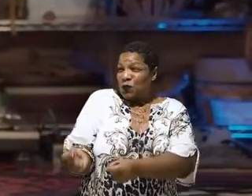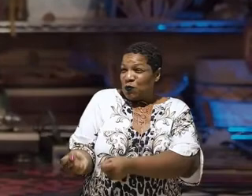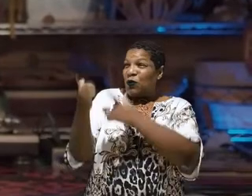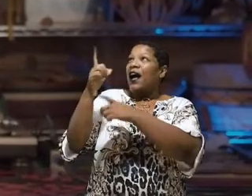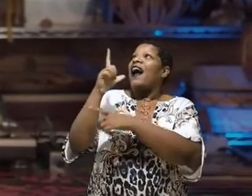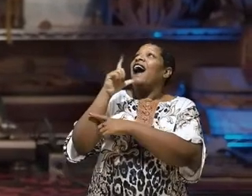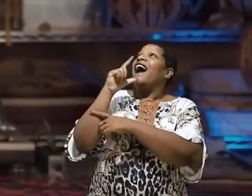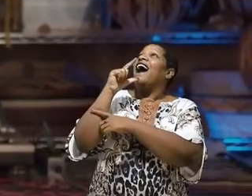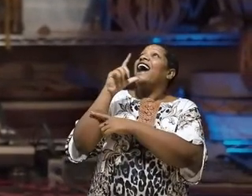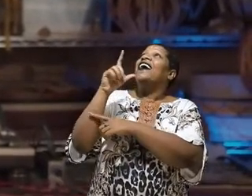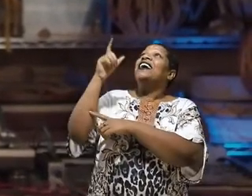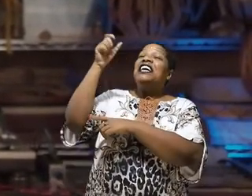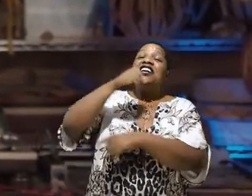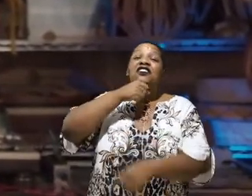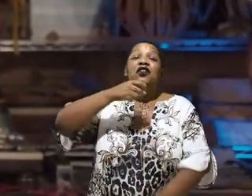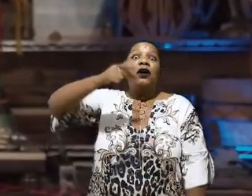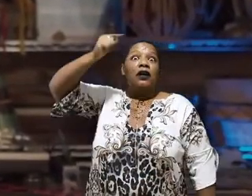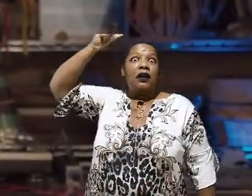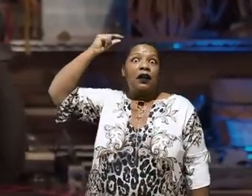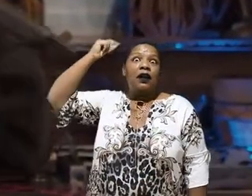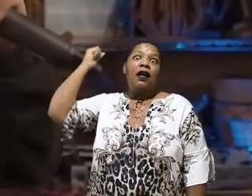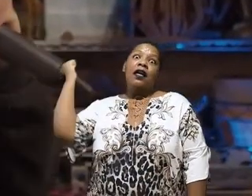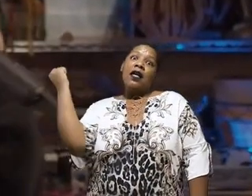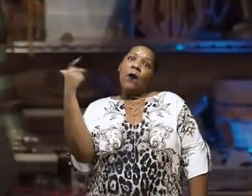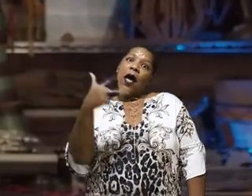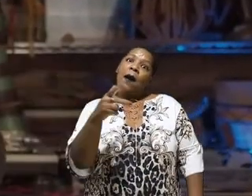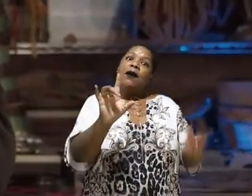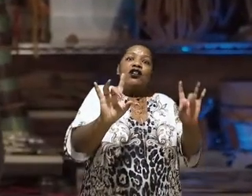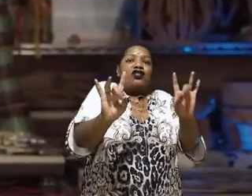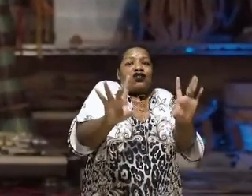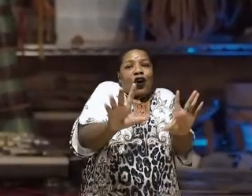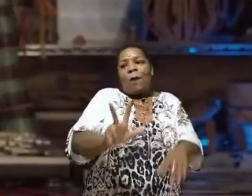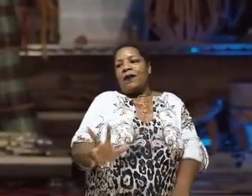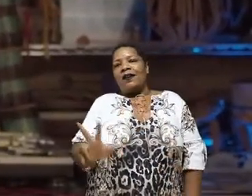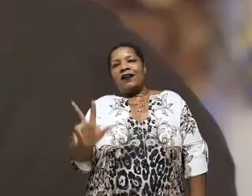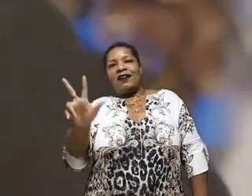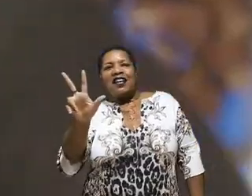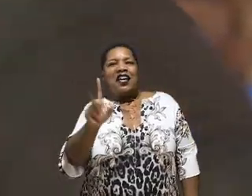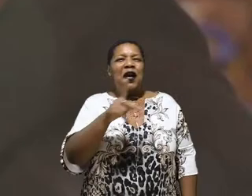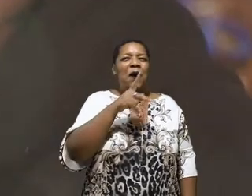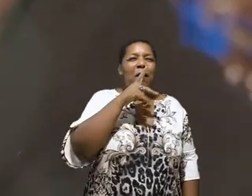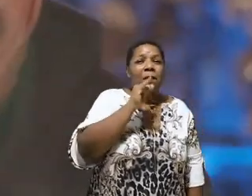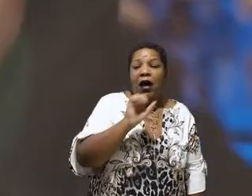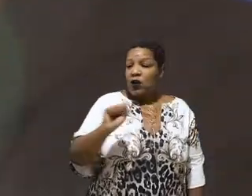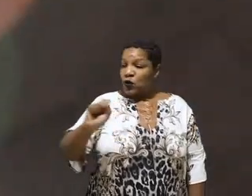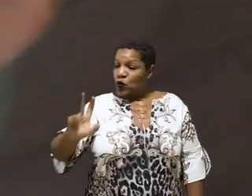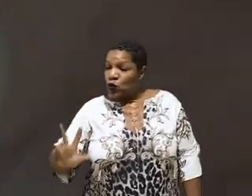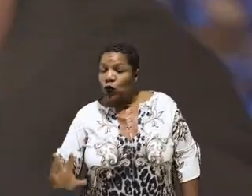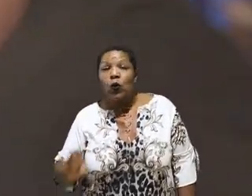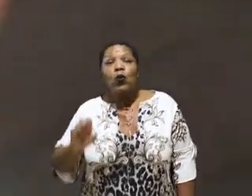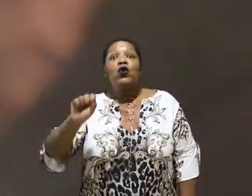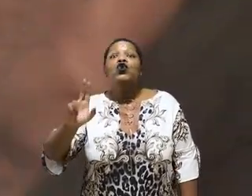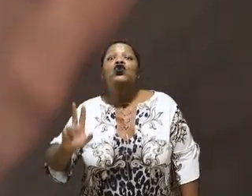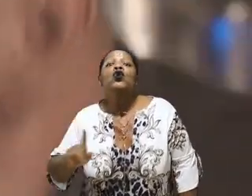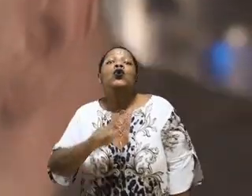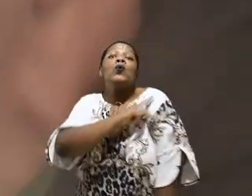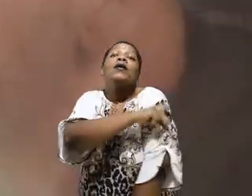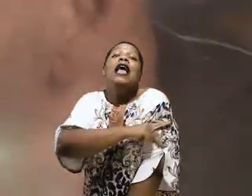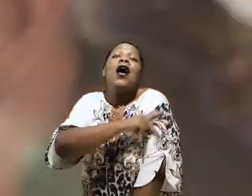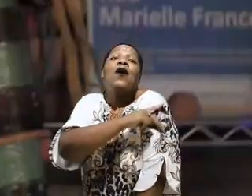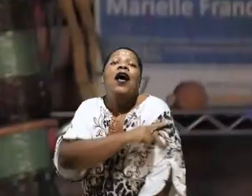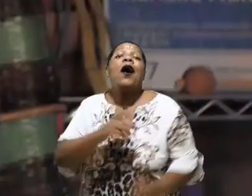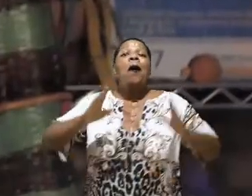cano que romperia hum sou tão antigo que o rappi era só Periferia Ó papai veio do Sul do o